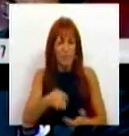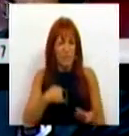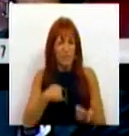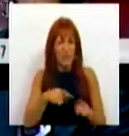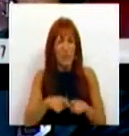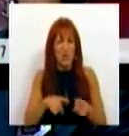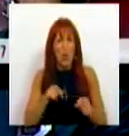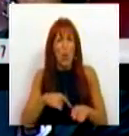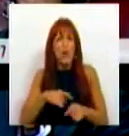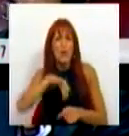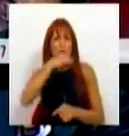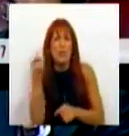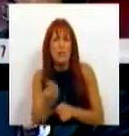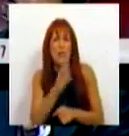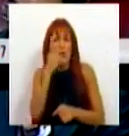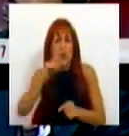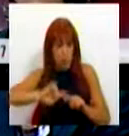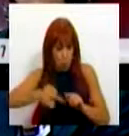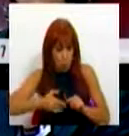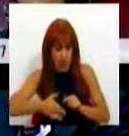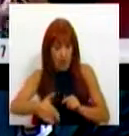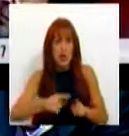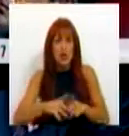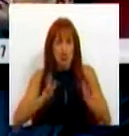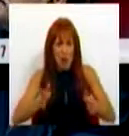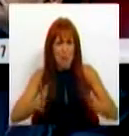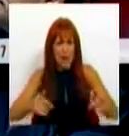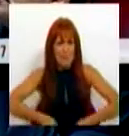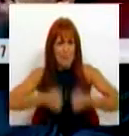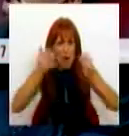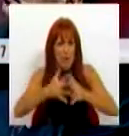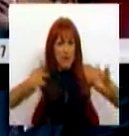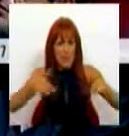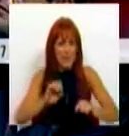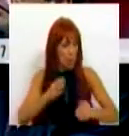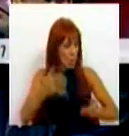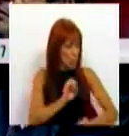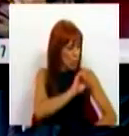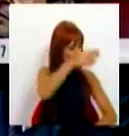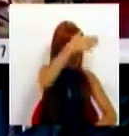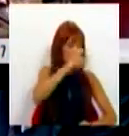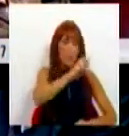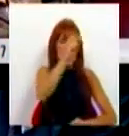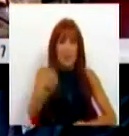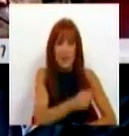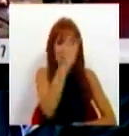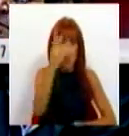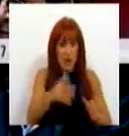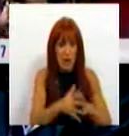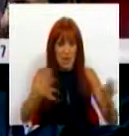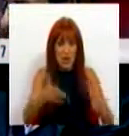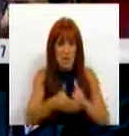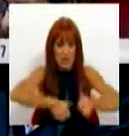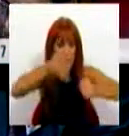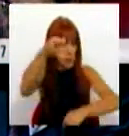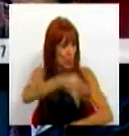terra quando no segundo trimestre deste ano já tivemos melhor crescimento do que no primeiro e quando no terceiro trimestre vamos ter melhor